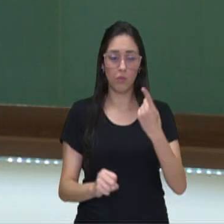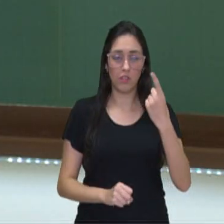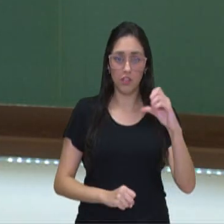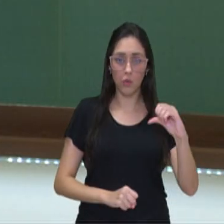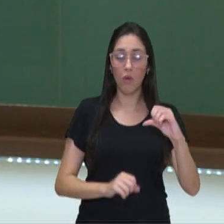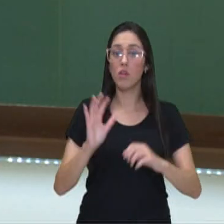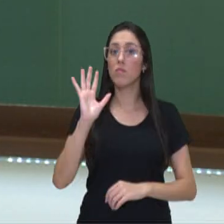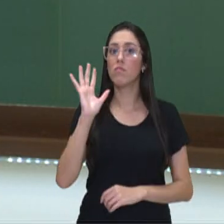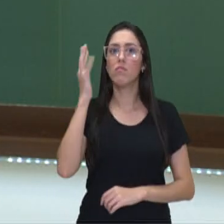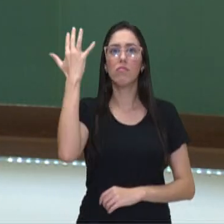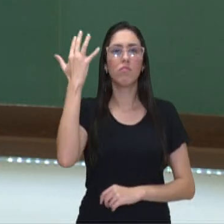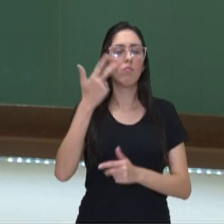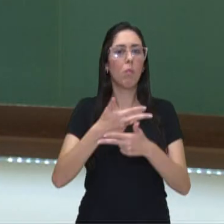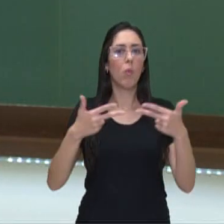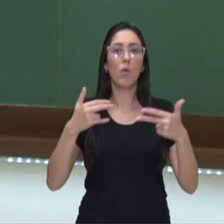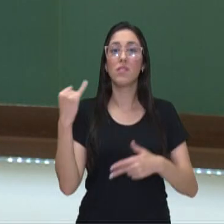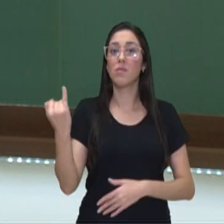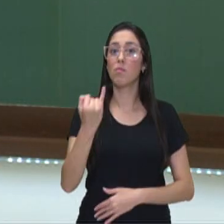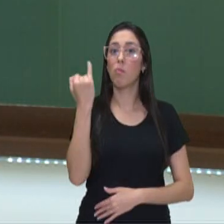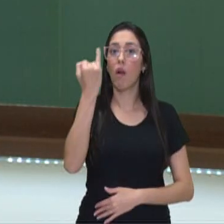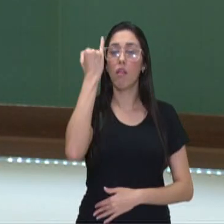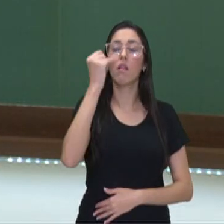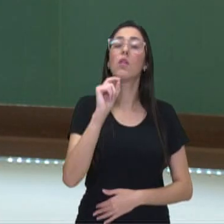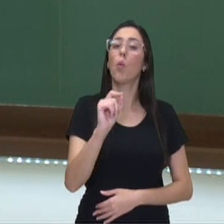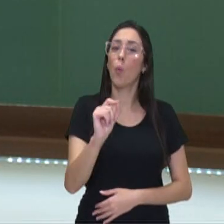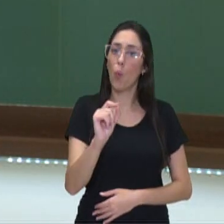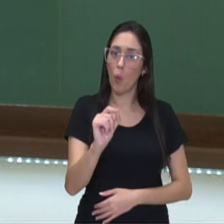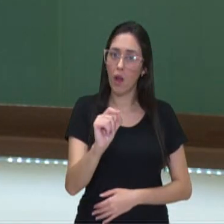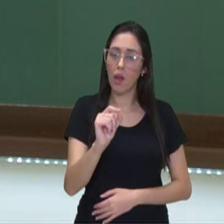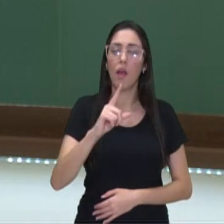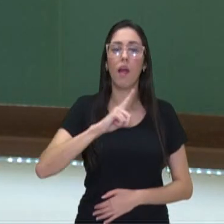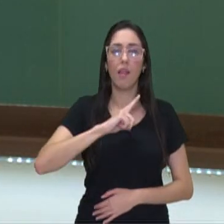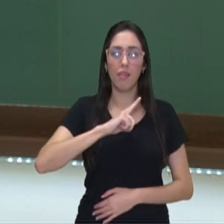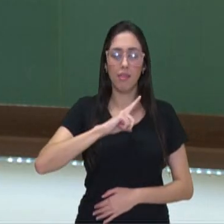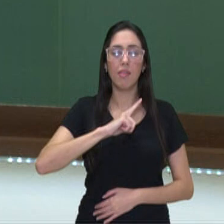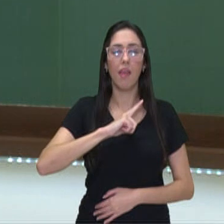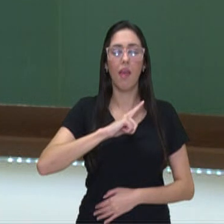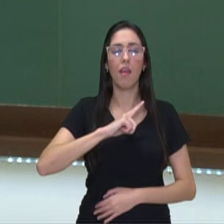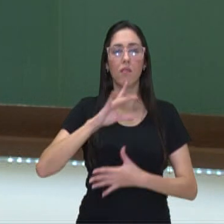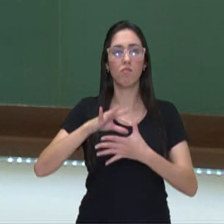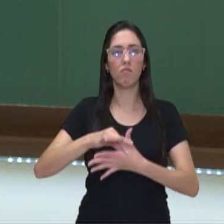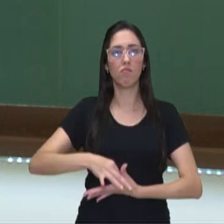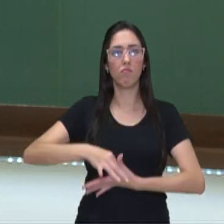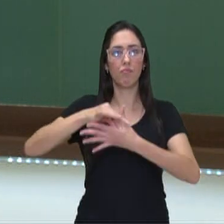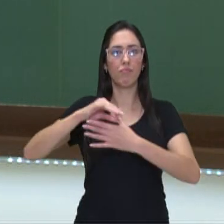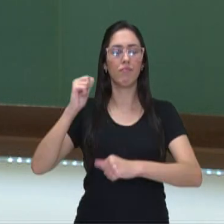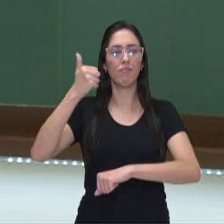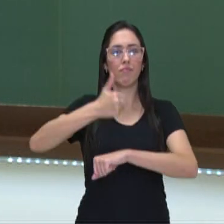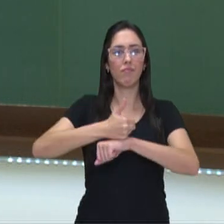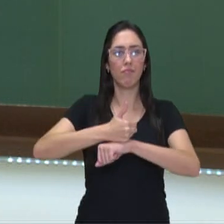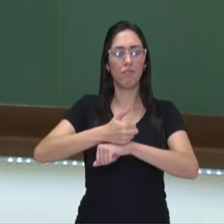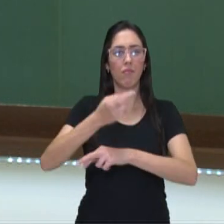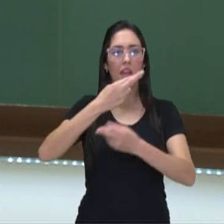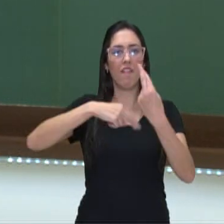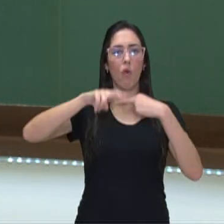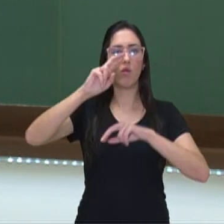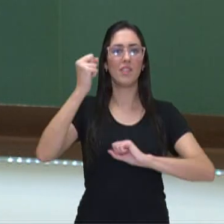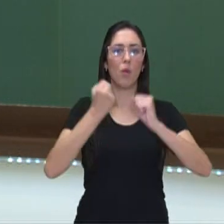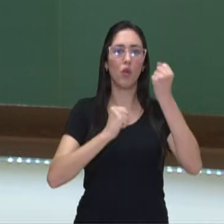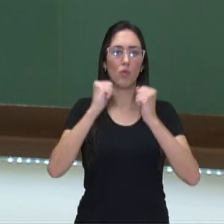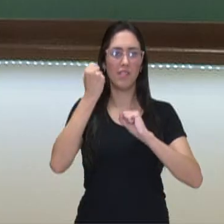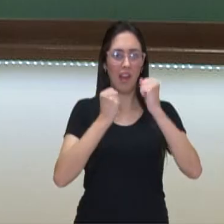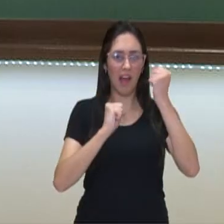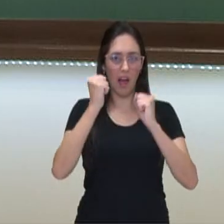evento muito importante também, que foi a liderança britânica na Revolução Industrial. Então, quando